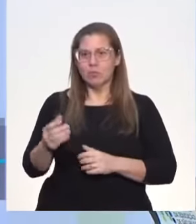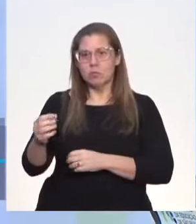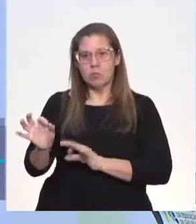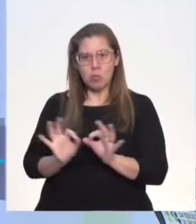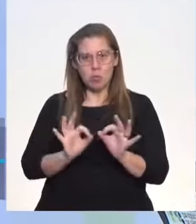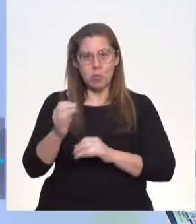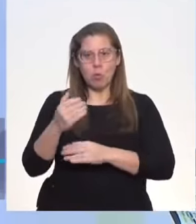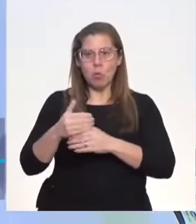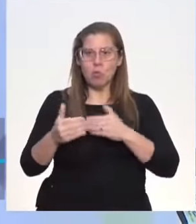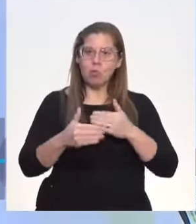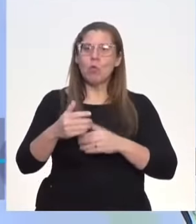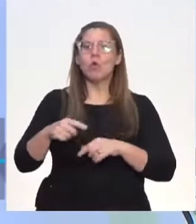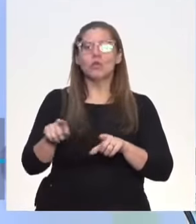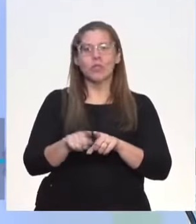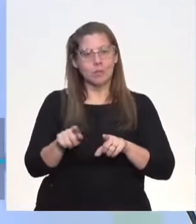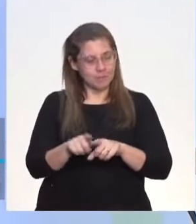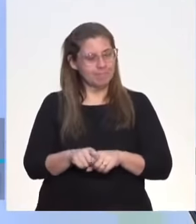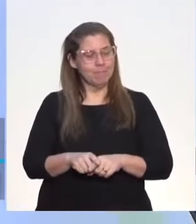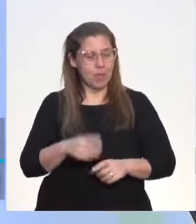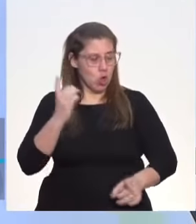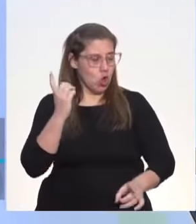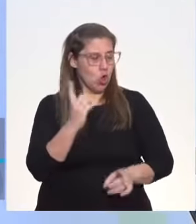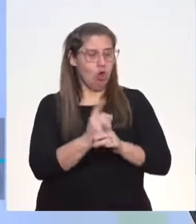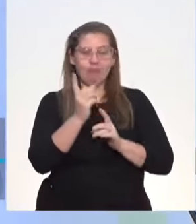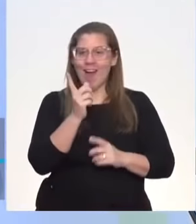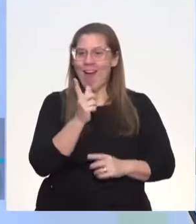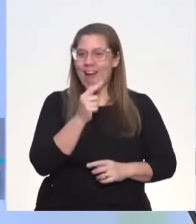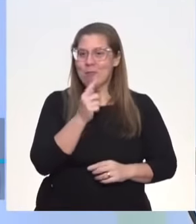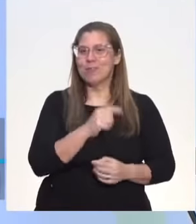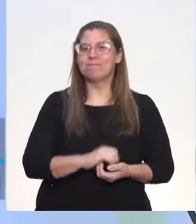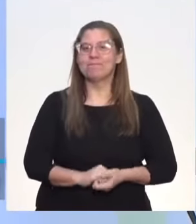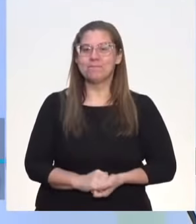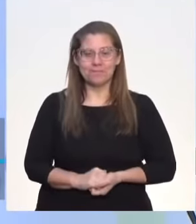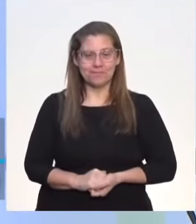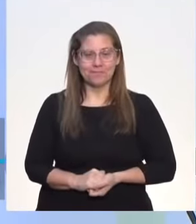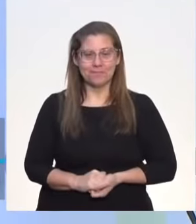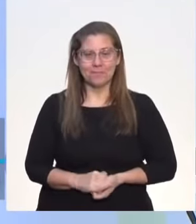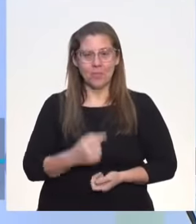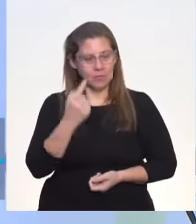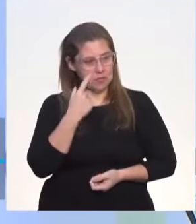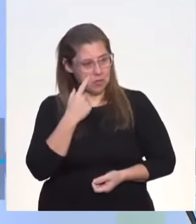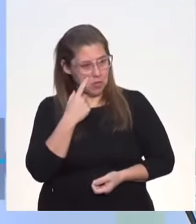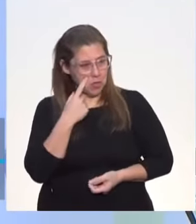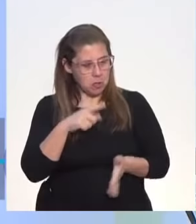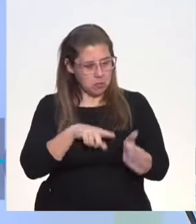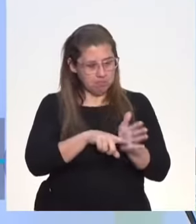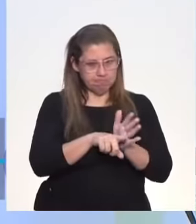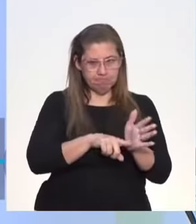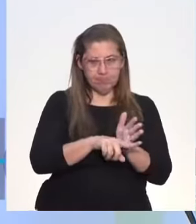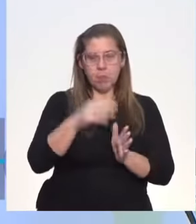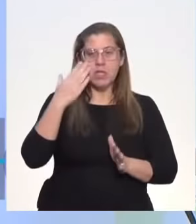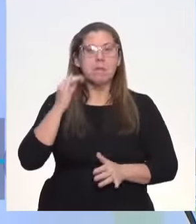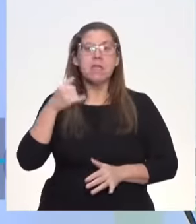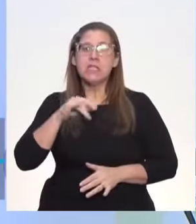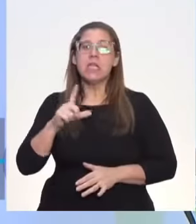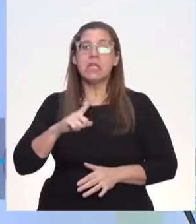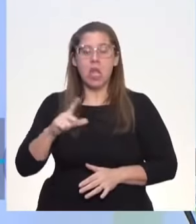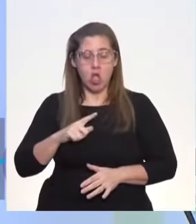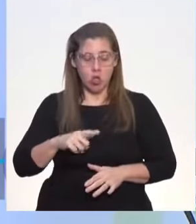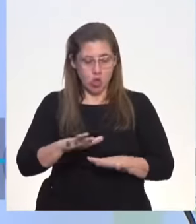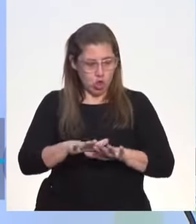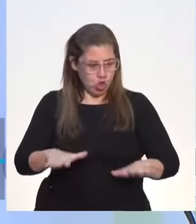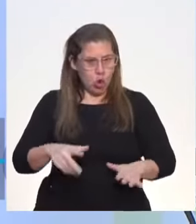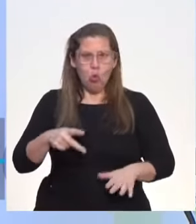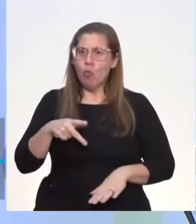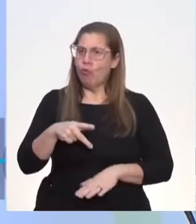de construção Inclusive das usinas hidrelétricas que precisam dessa sondagem você tem que fazer essa sondagem para ver se você tem solo